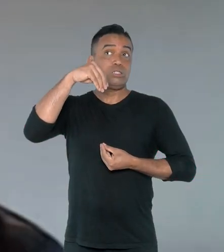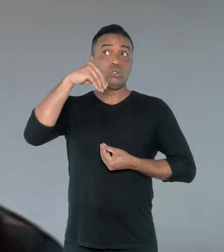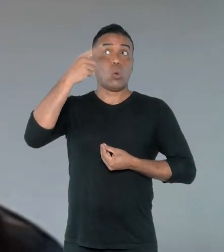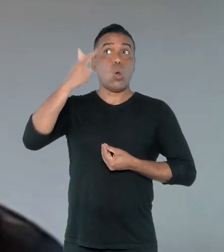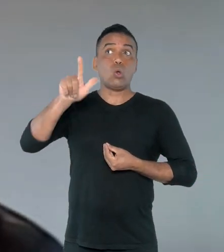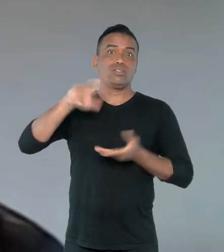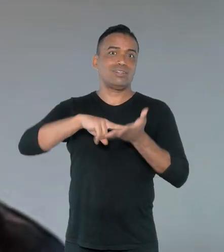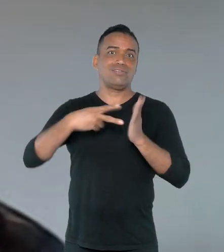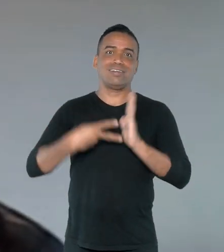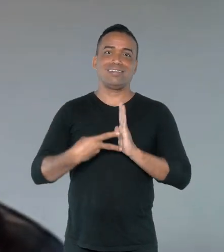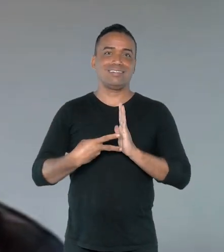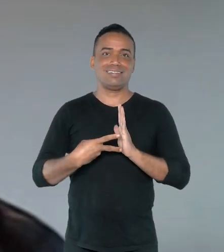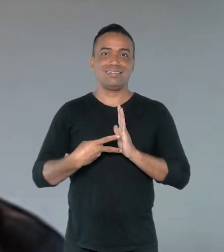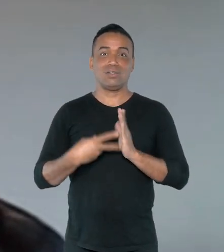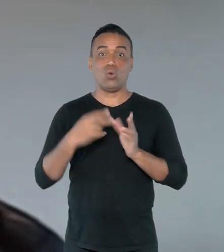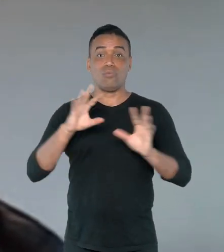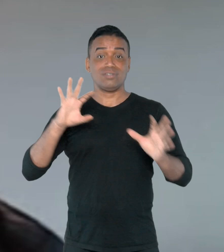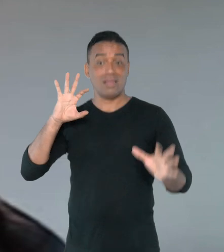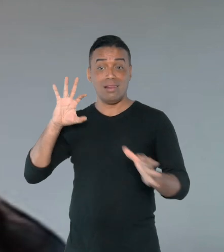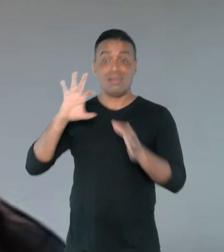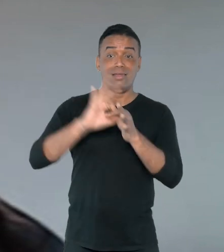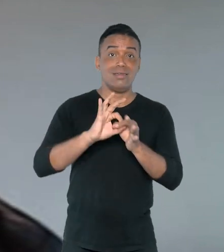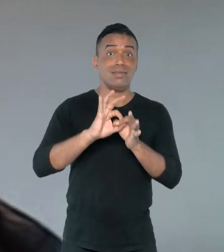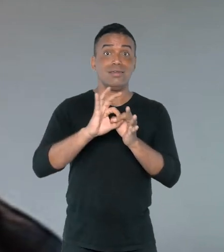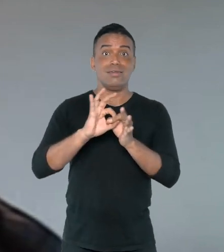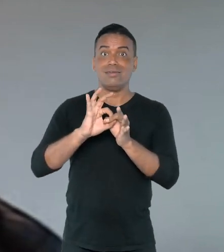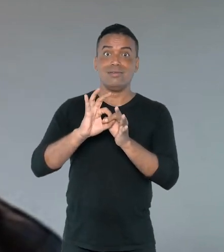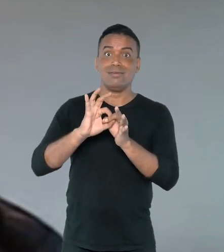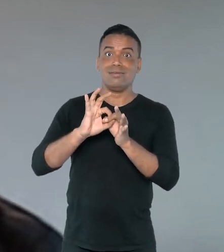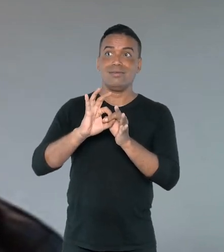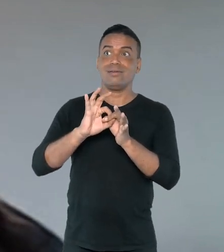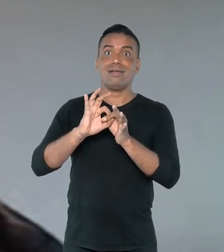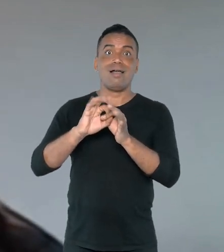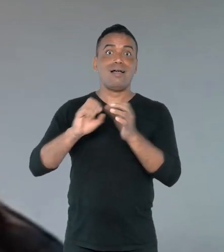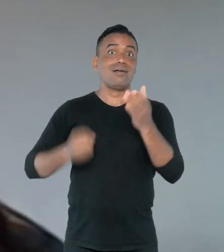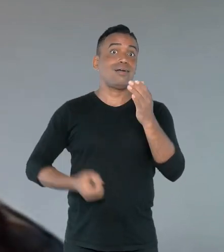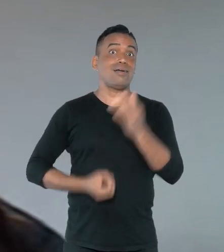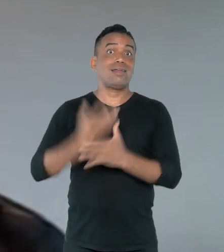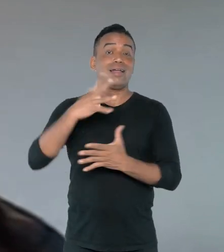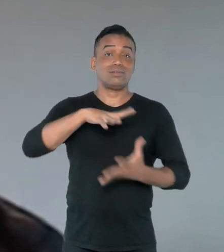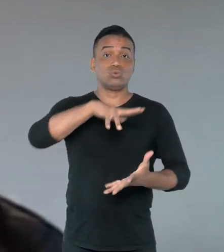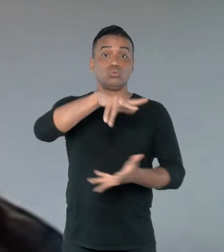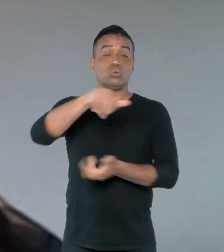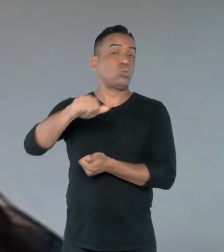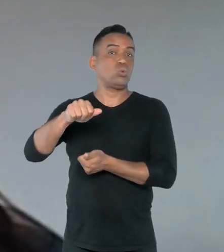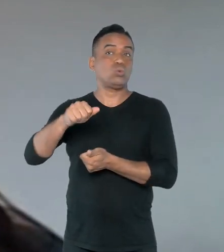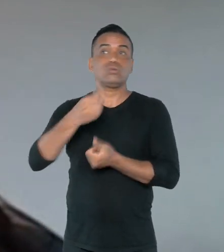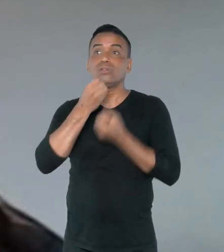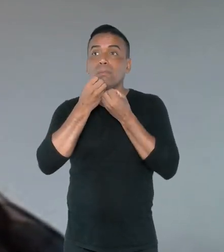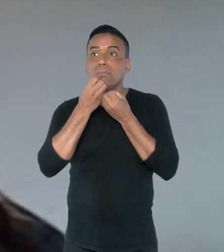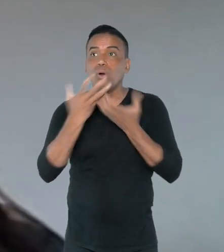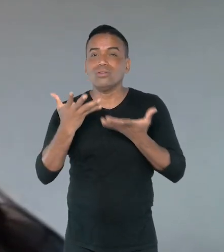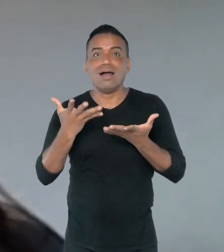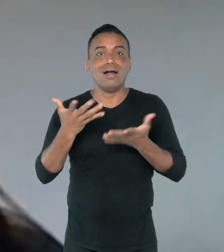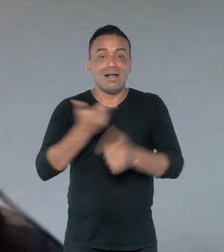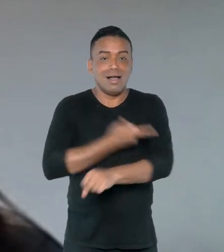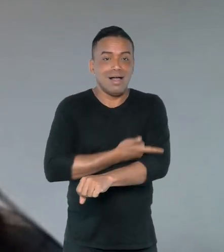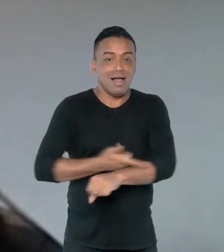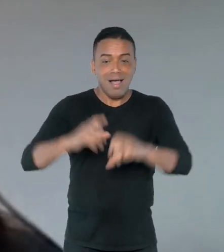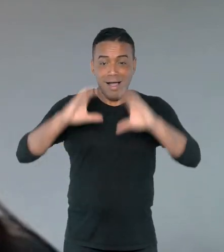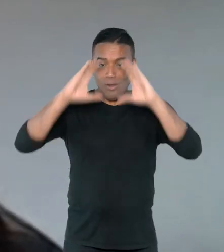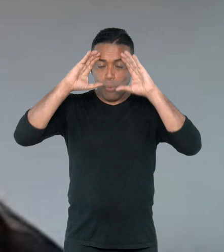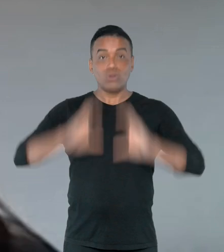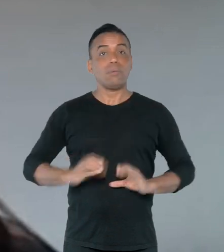outra coisa, né? De que forma que a gente se conecta com a fonte criadora se não for através da bondade, se não for fazendo